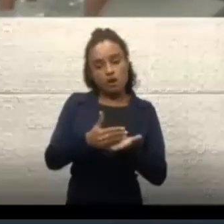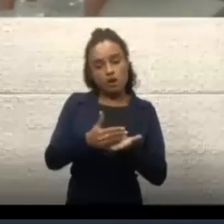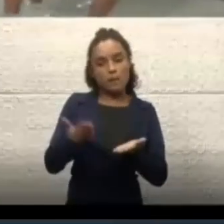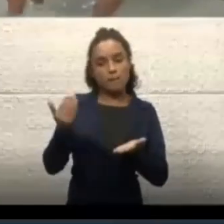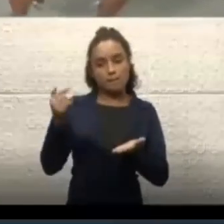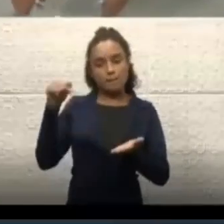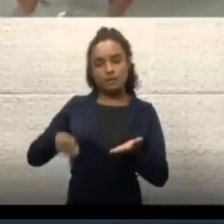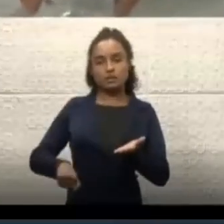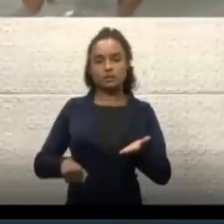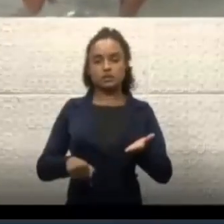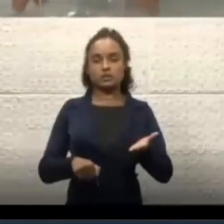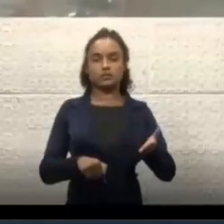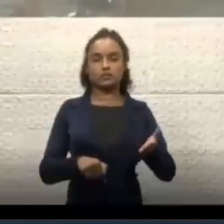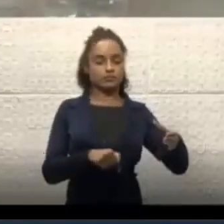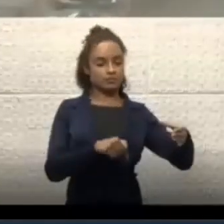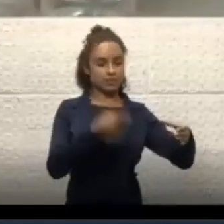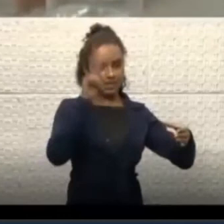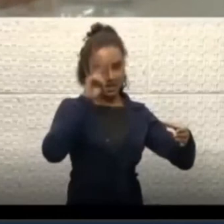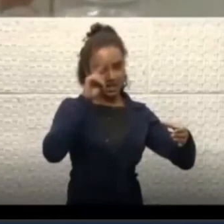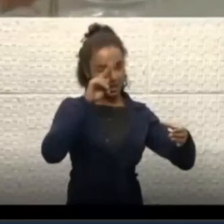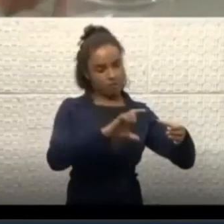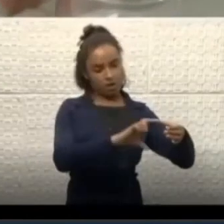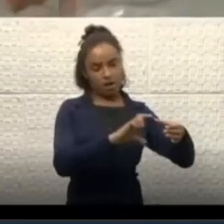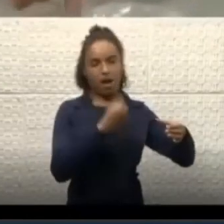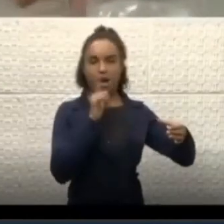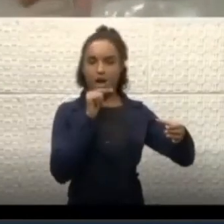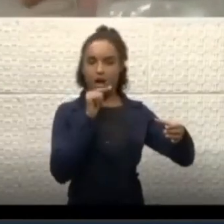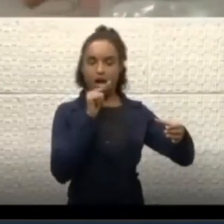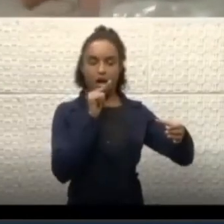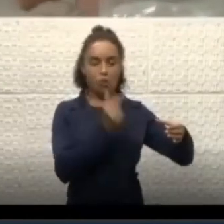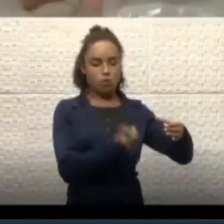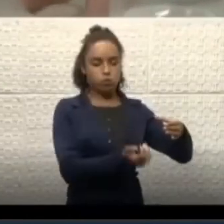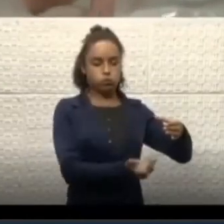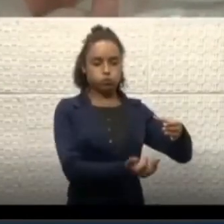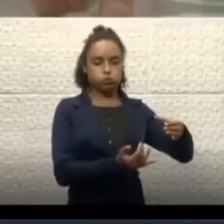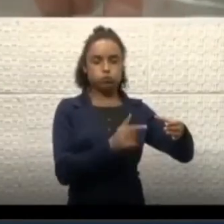começo, agora vamos botar no aquecimento a 70 graus Celsius.